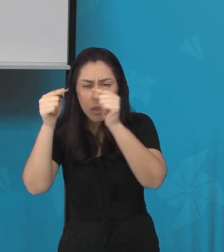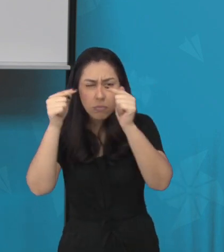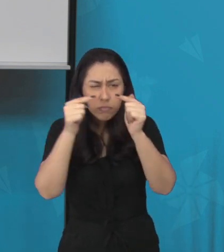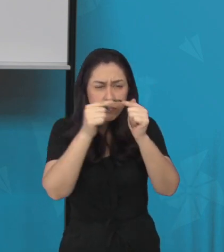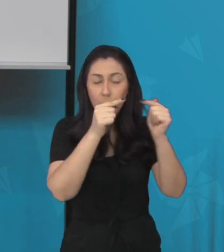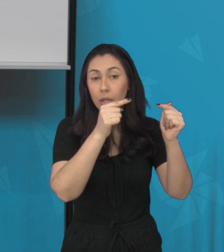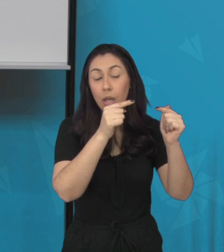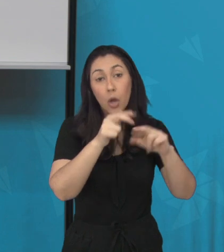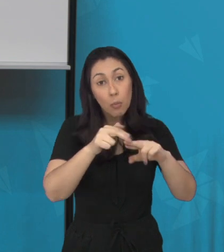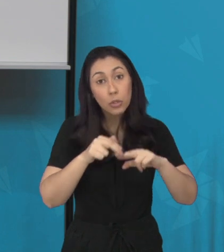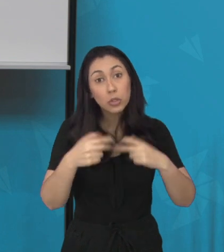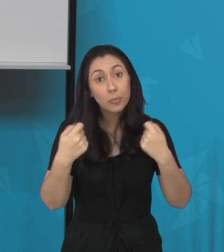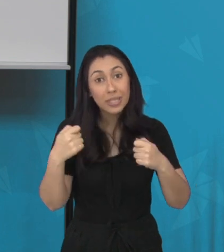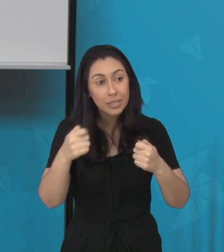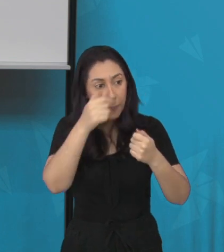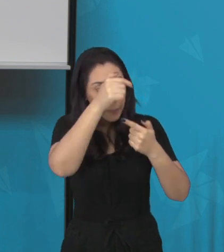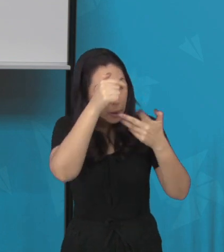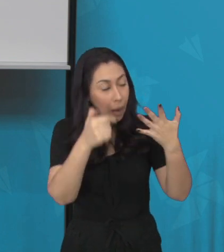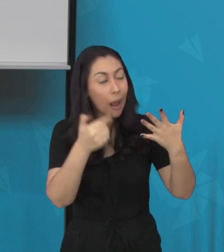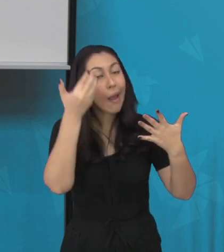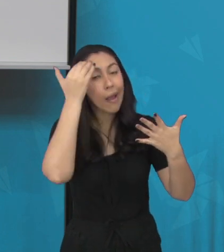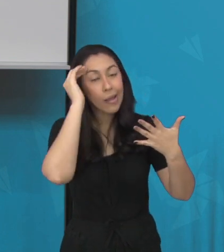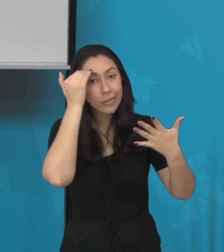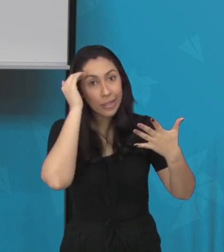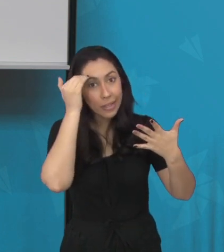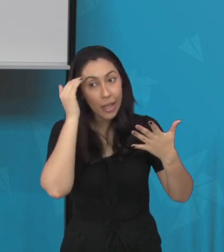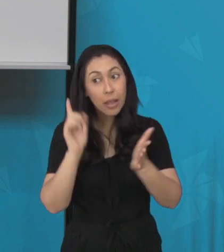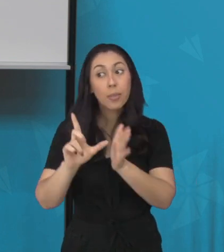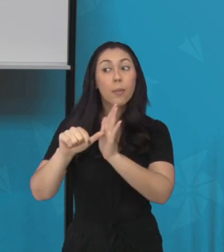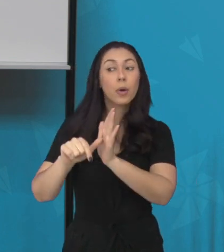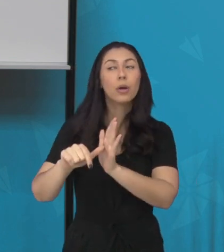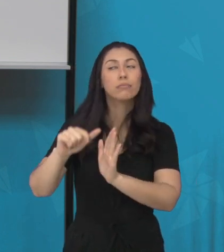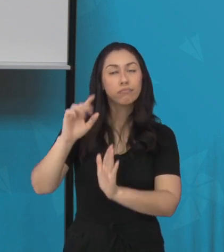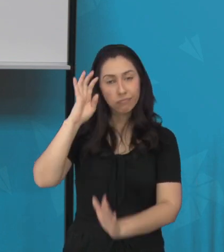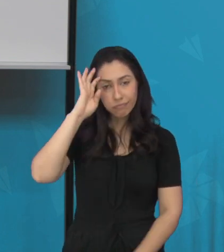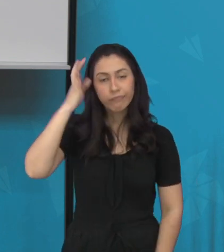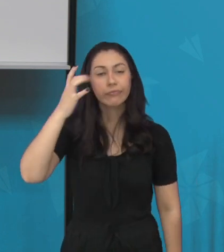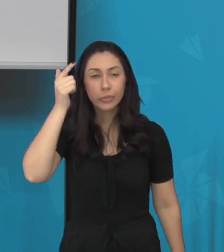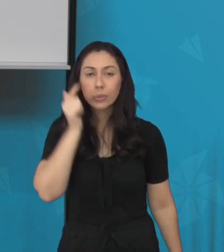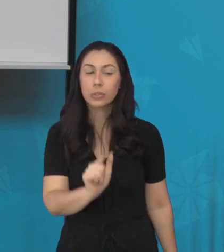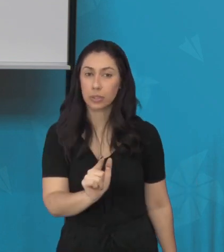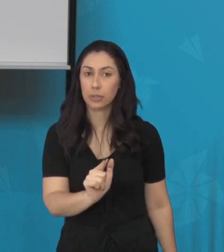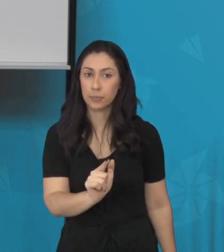cada assunto para conseguir resolver as questões mais complexas. Tá bom?